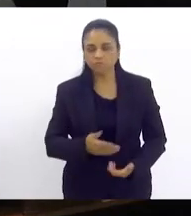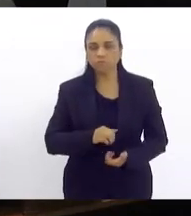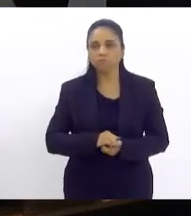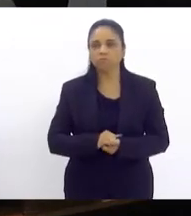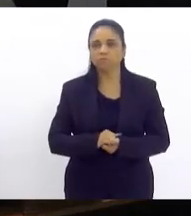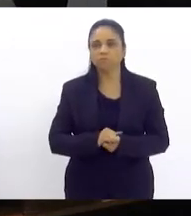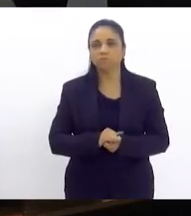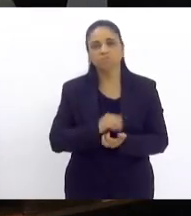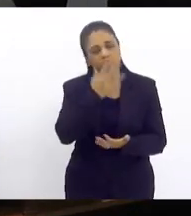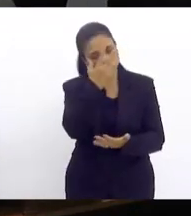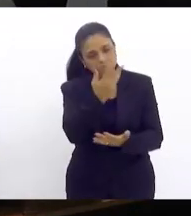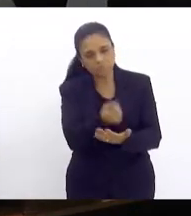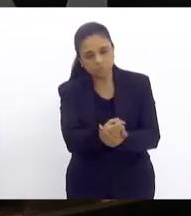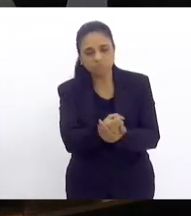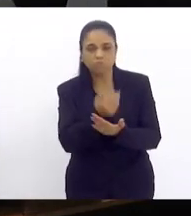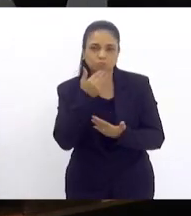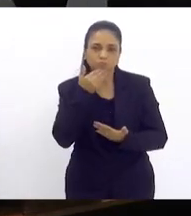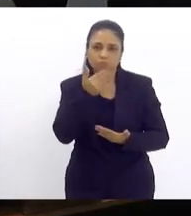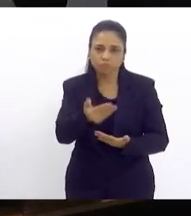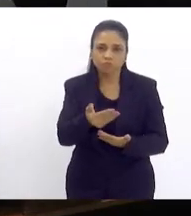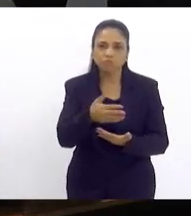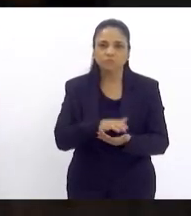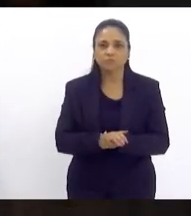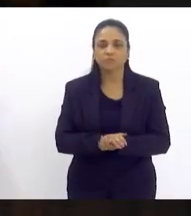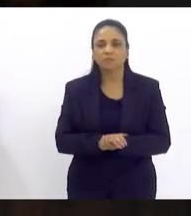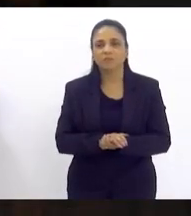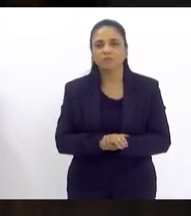de vossa excelência em